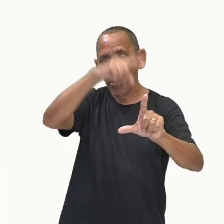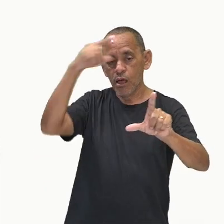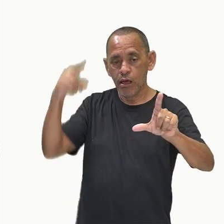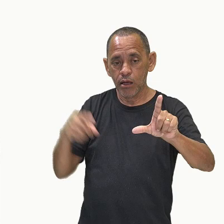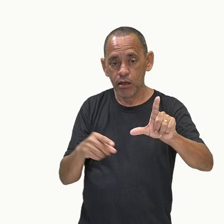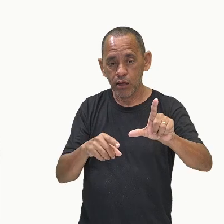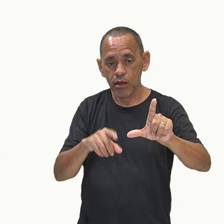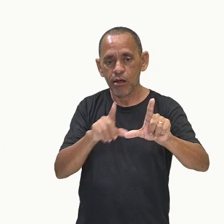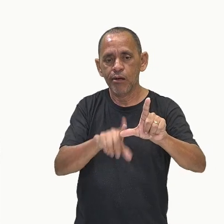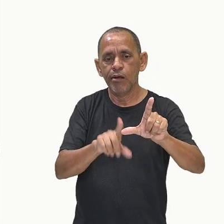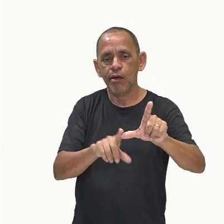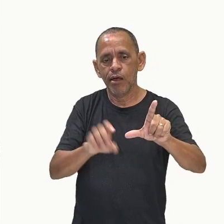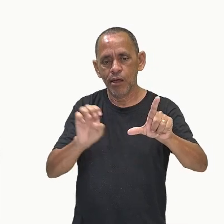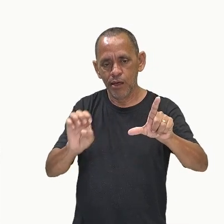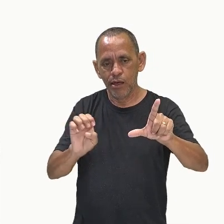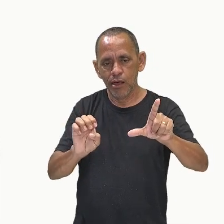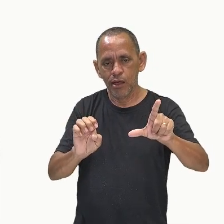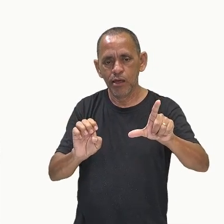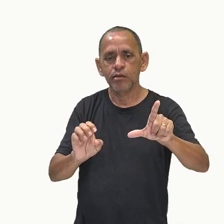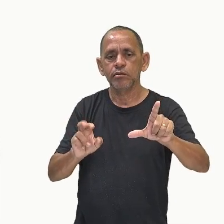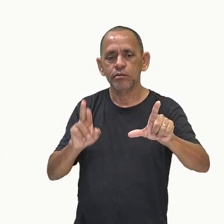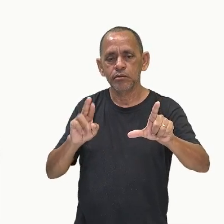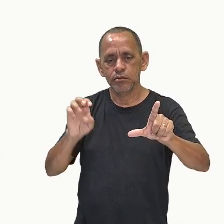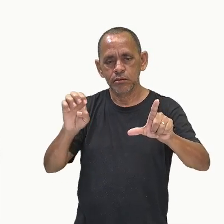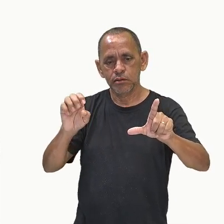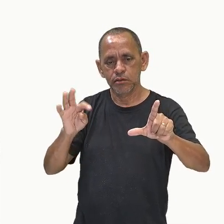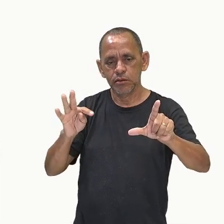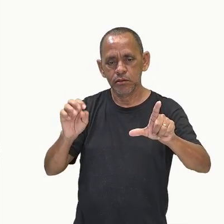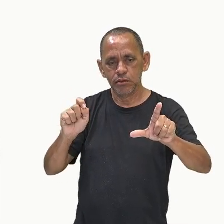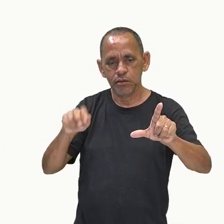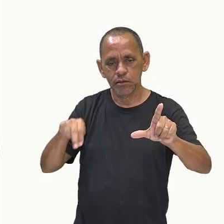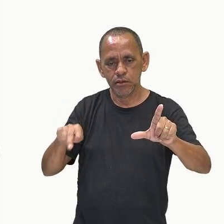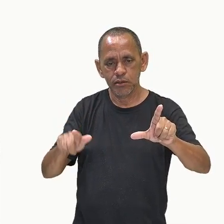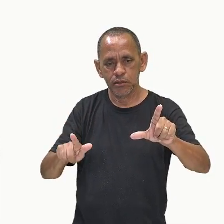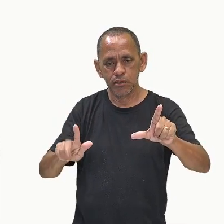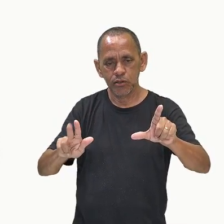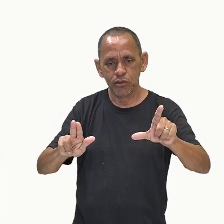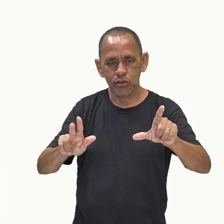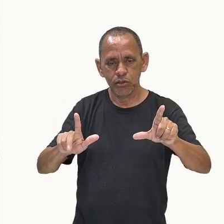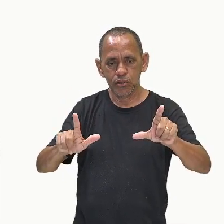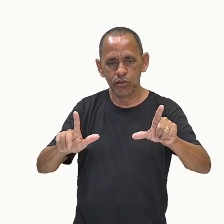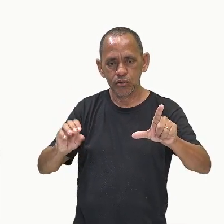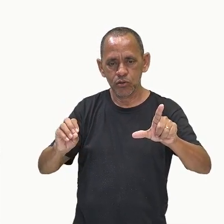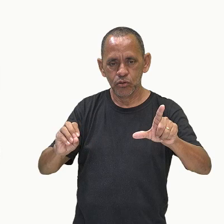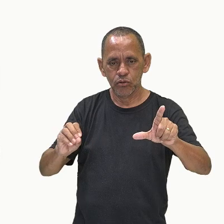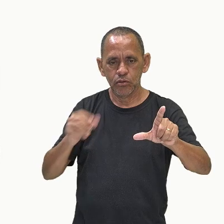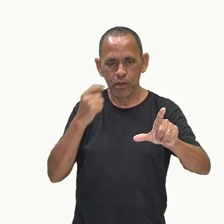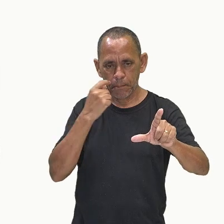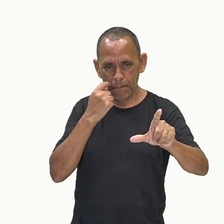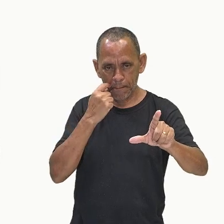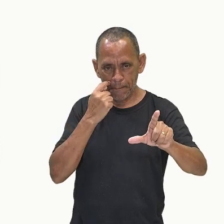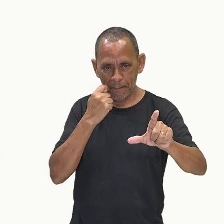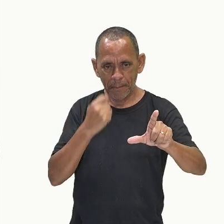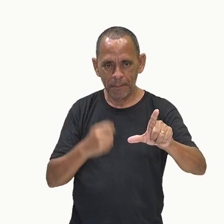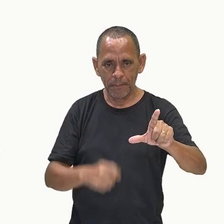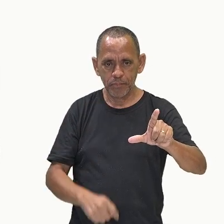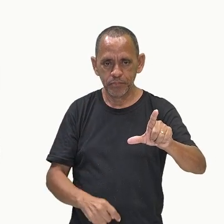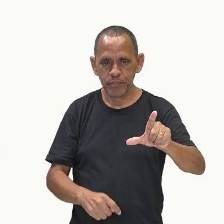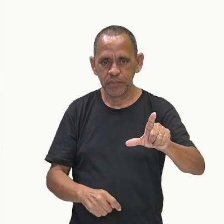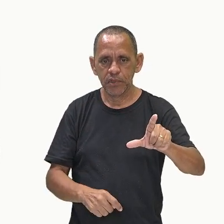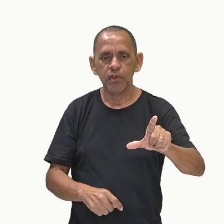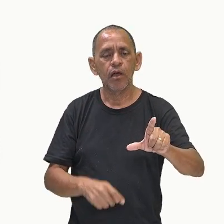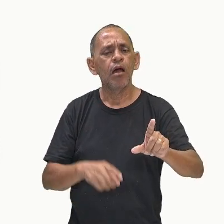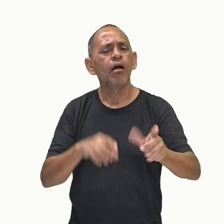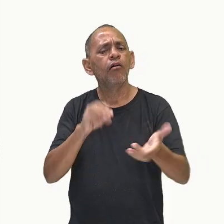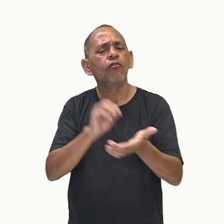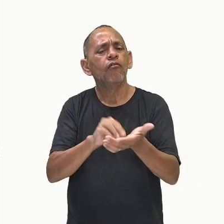triângulo escaleno. Só que até então, falta nós determinarmos se